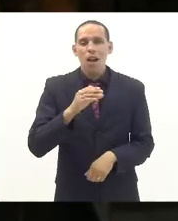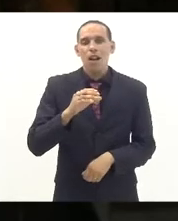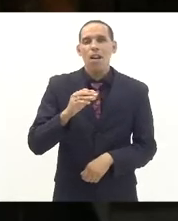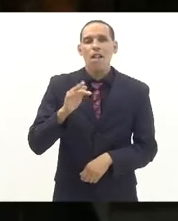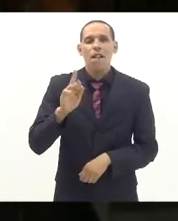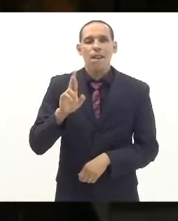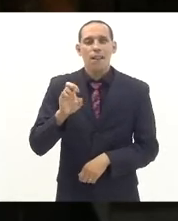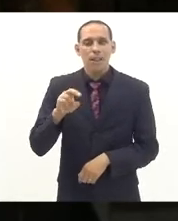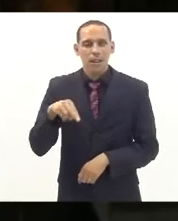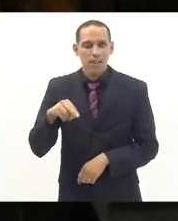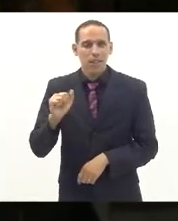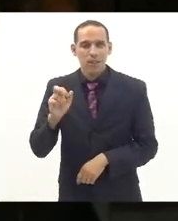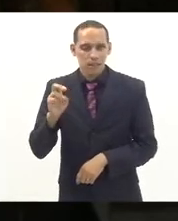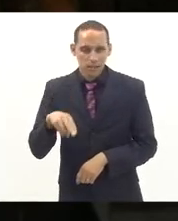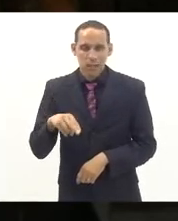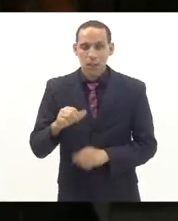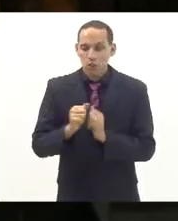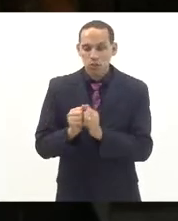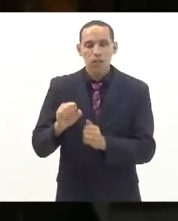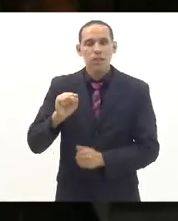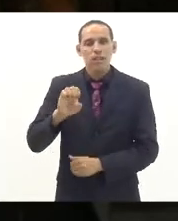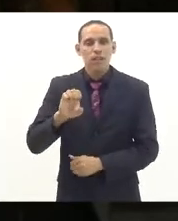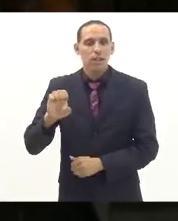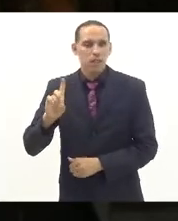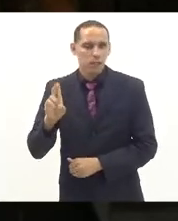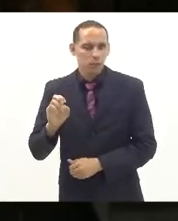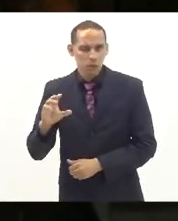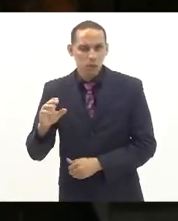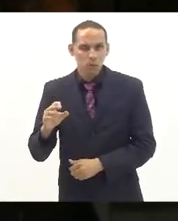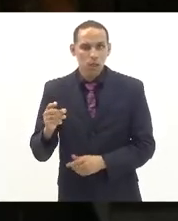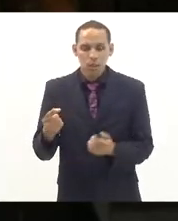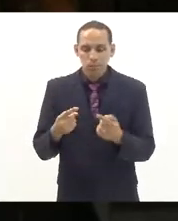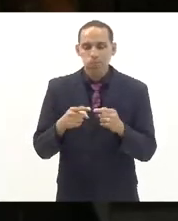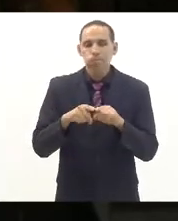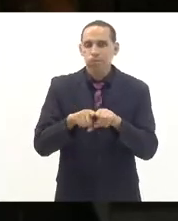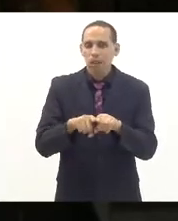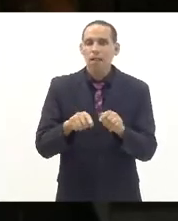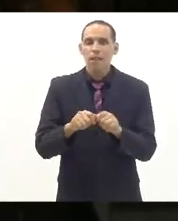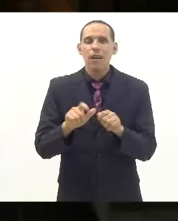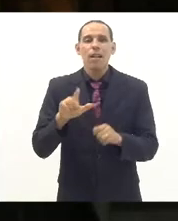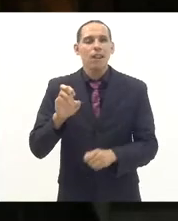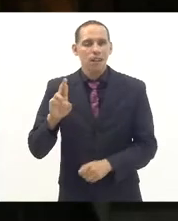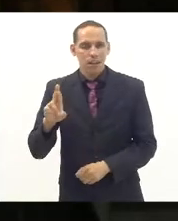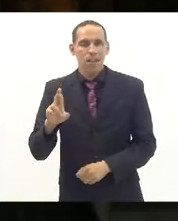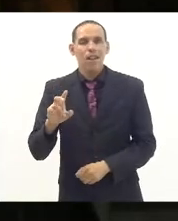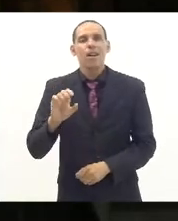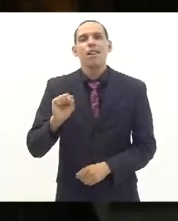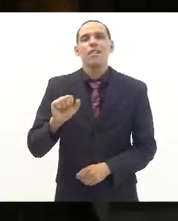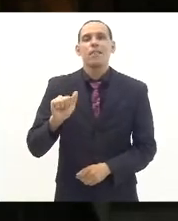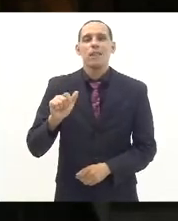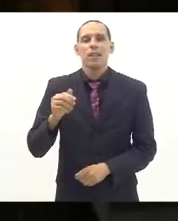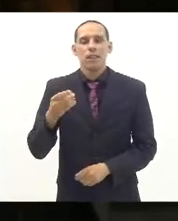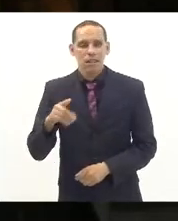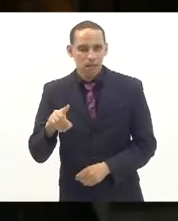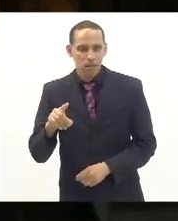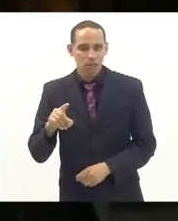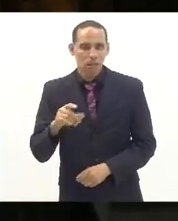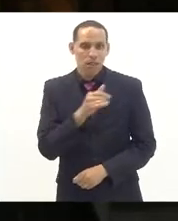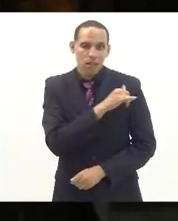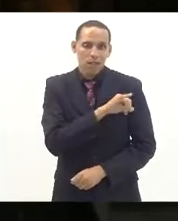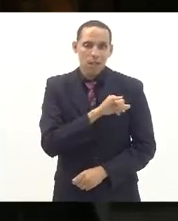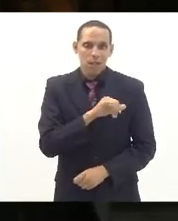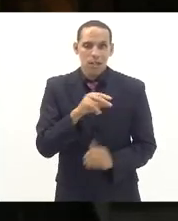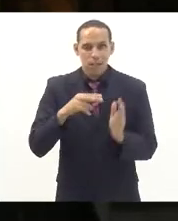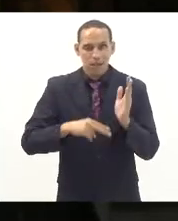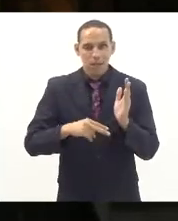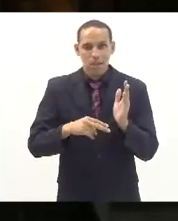de Educação também estabeleceu uma parceria com esse evento ler salão carioca de leitura a compreensão que eu tenho